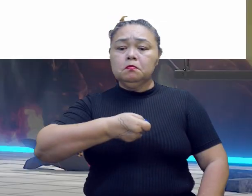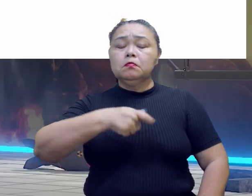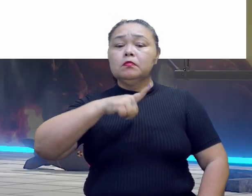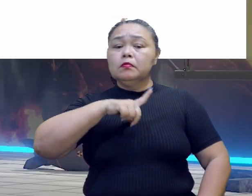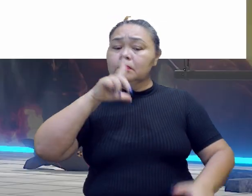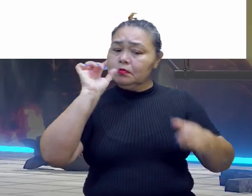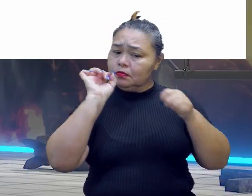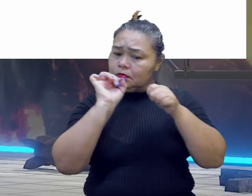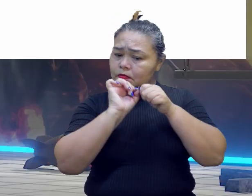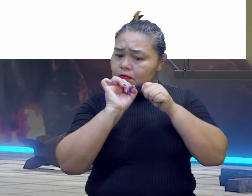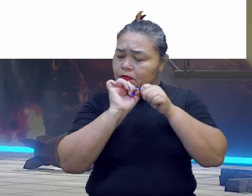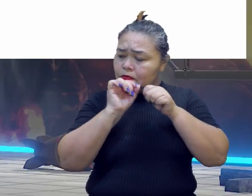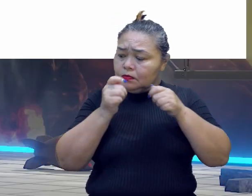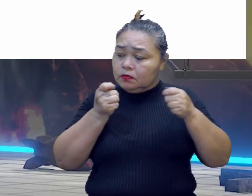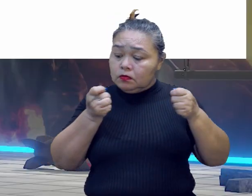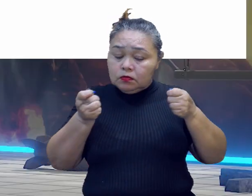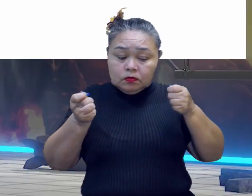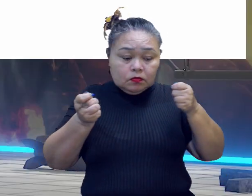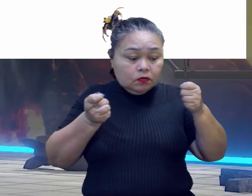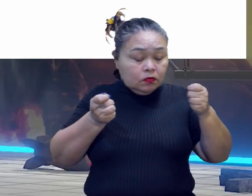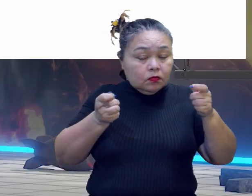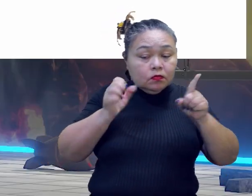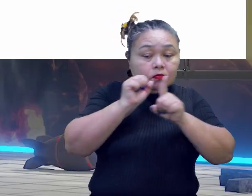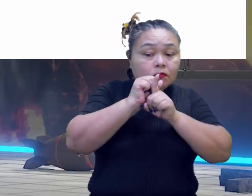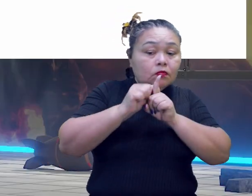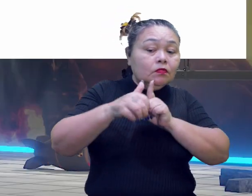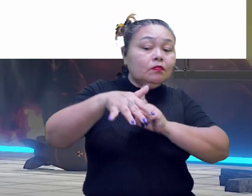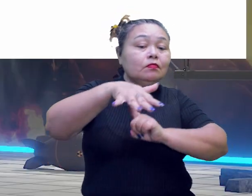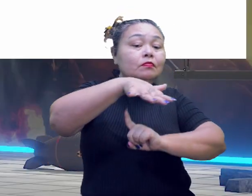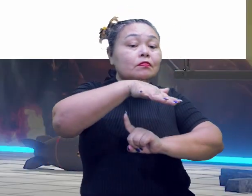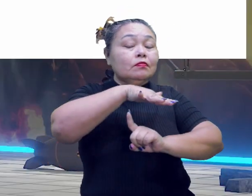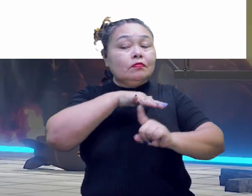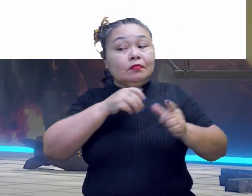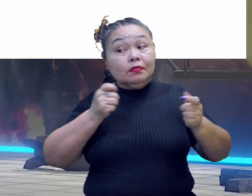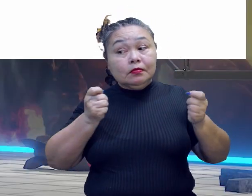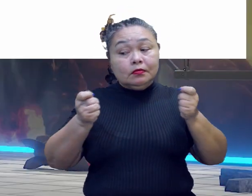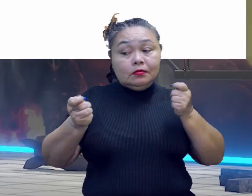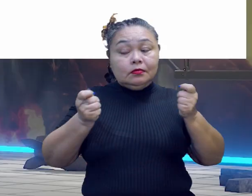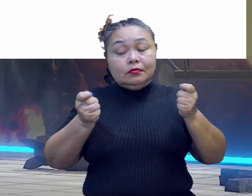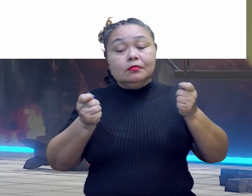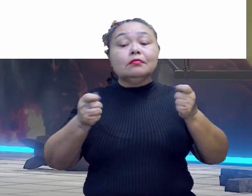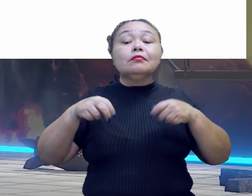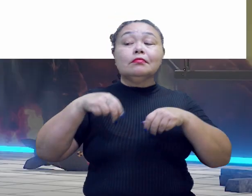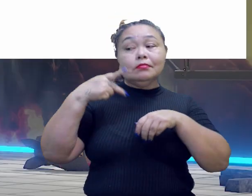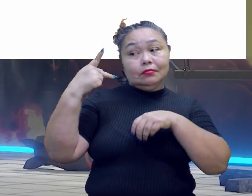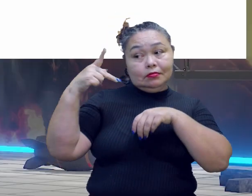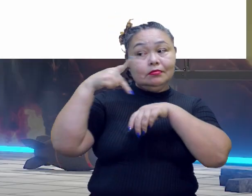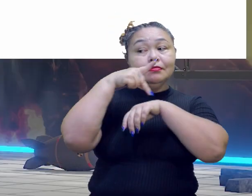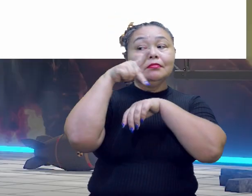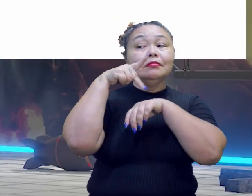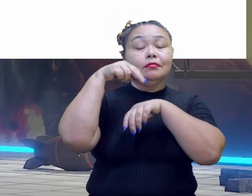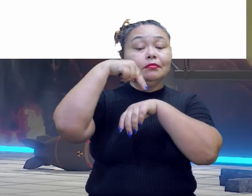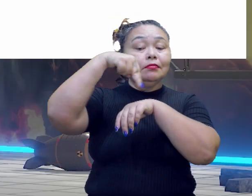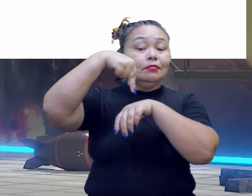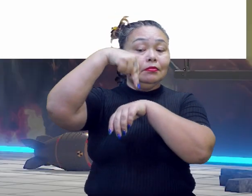poder fazer um controle social, fazer um controle daquela nação.